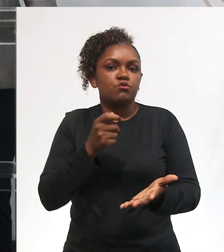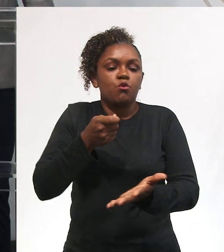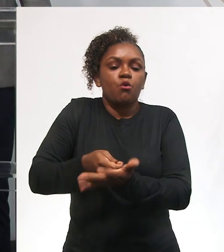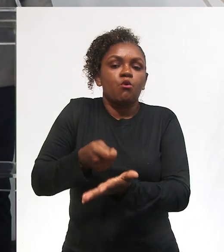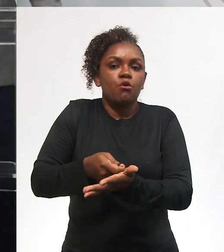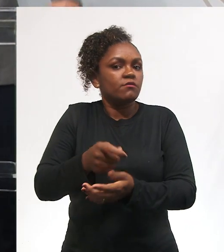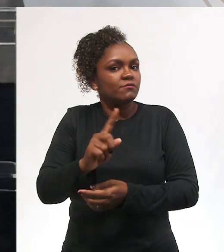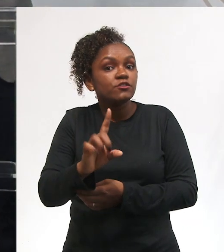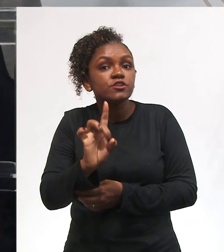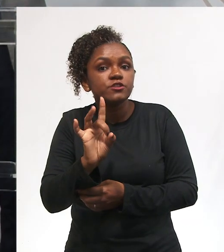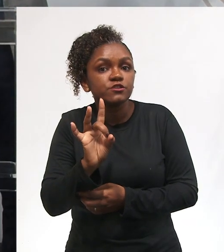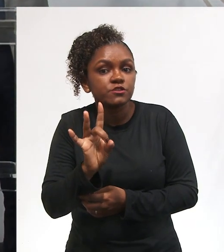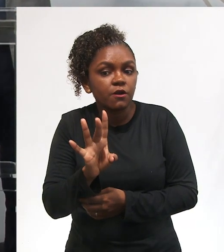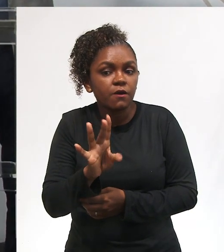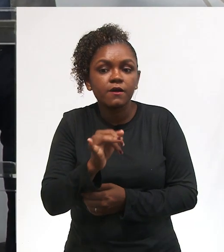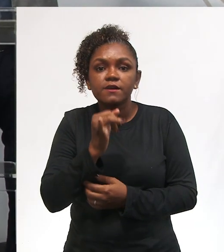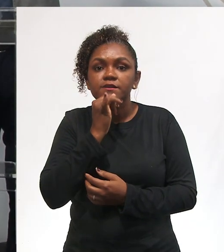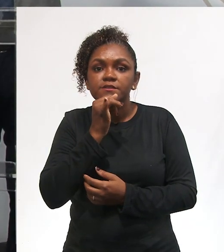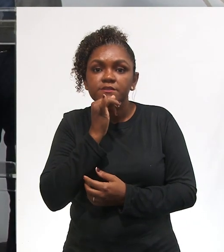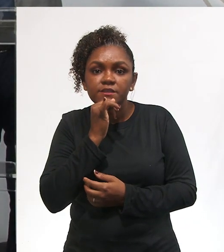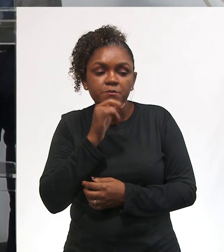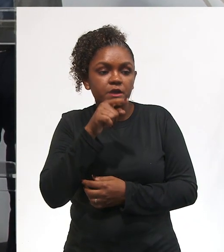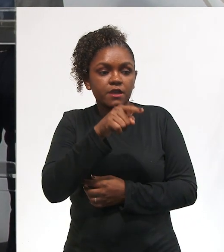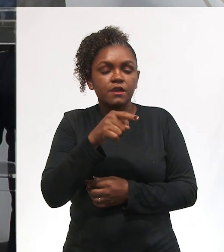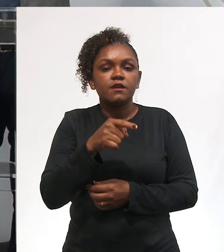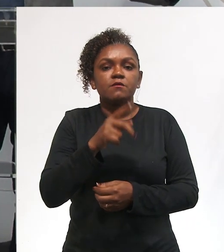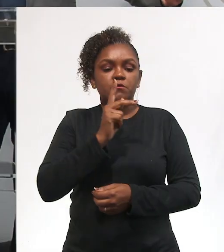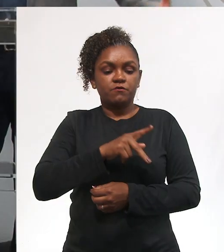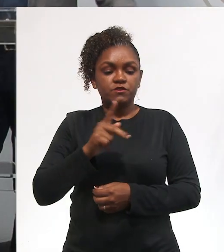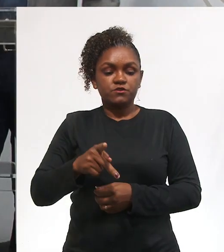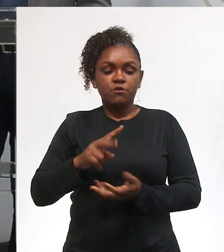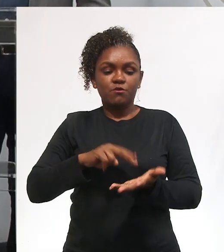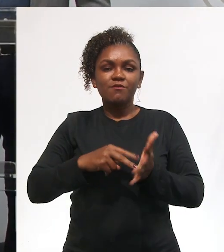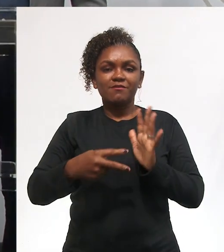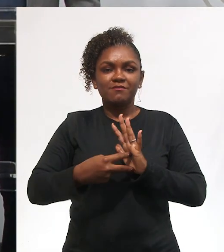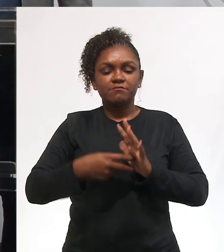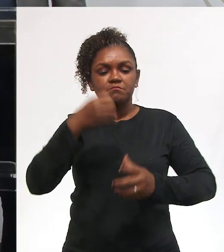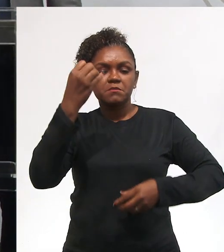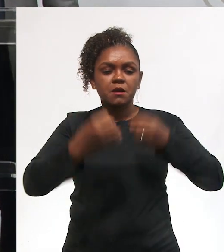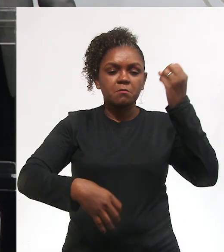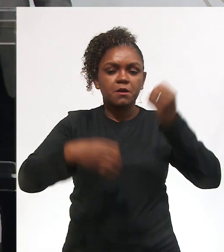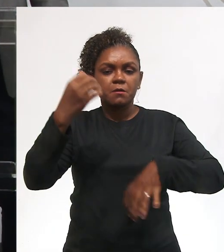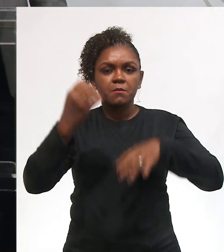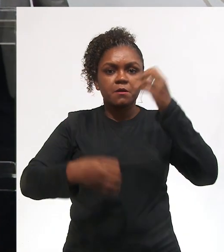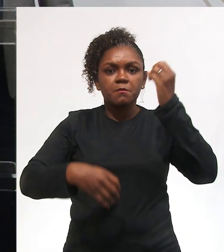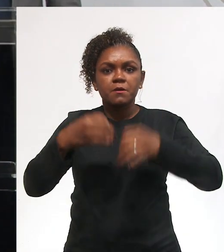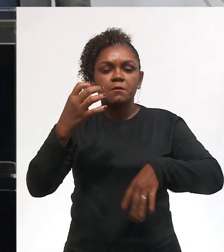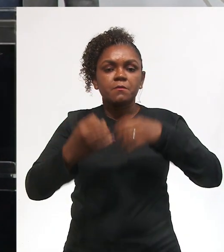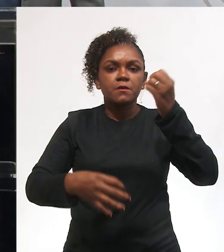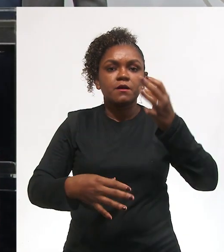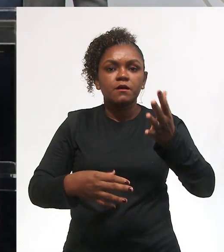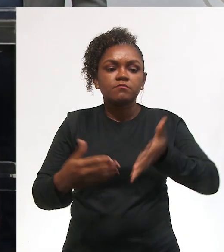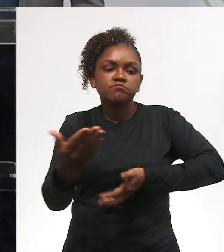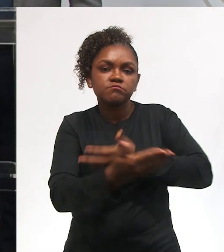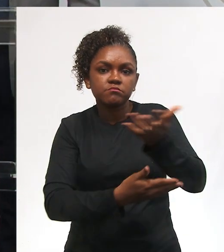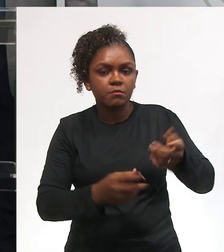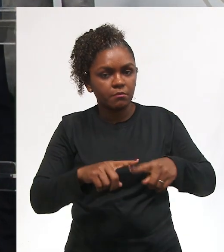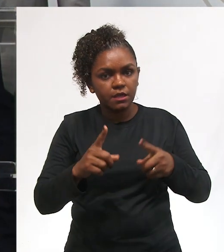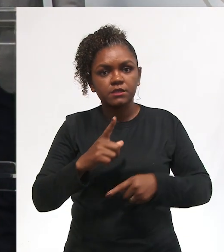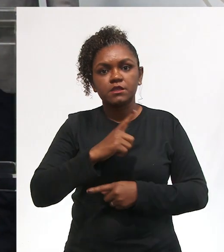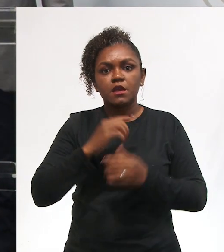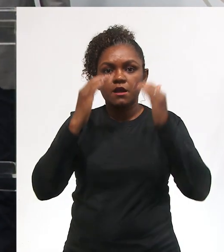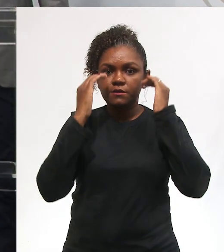ele entrar no momento como se fosse um professor, ou que ele está ali na frente, vai ajudar muito no